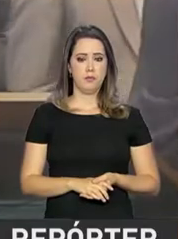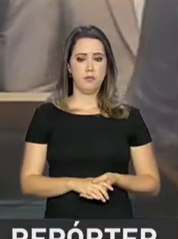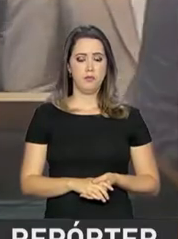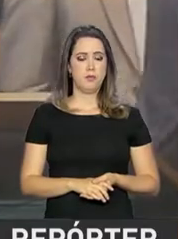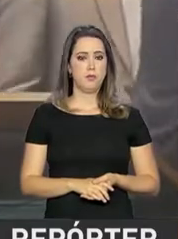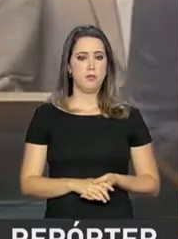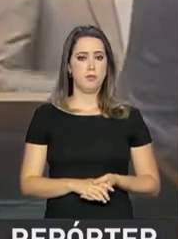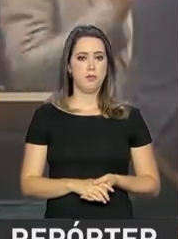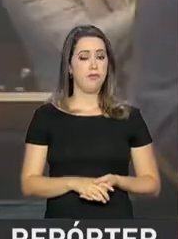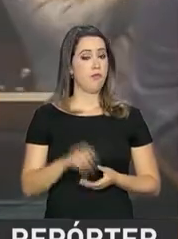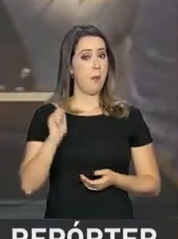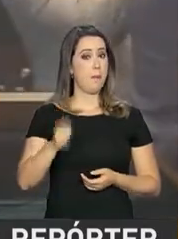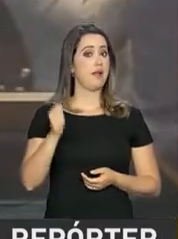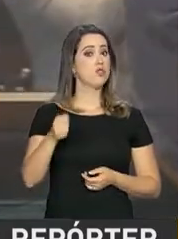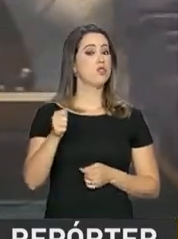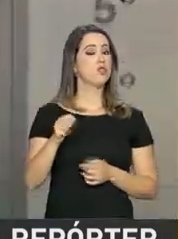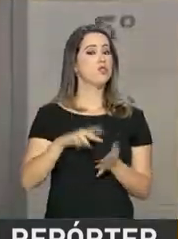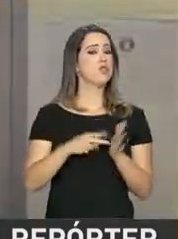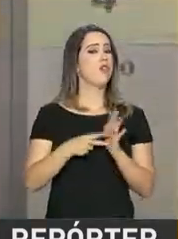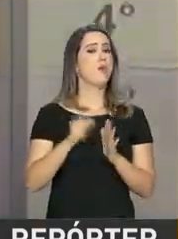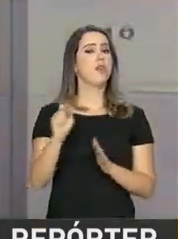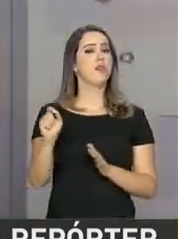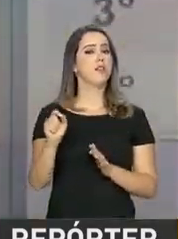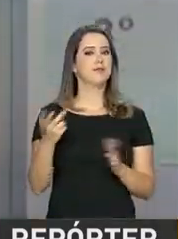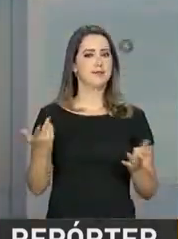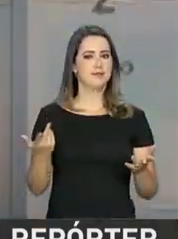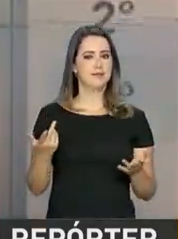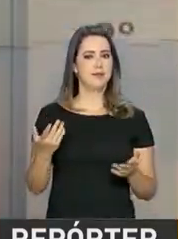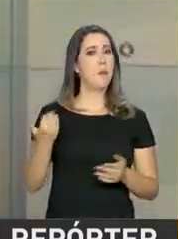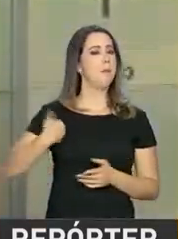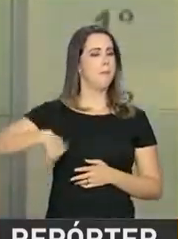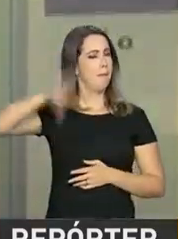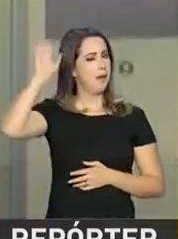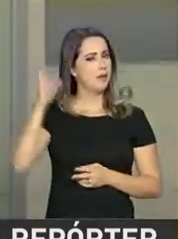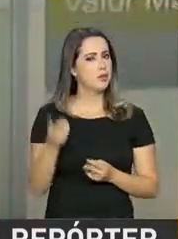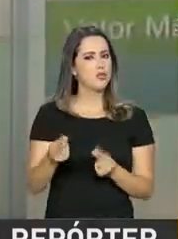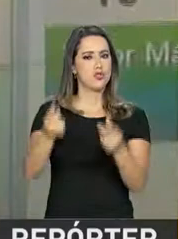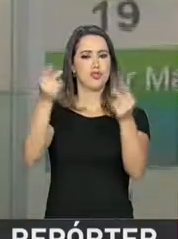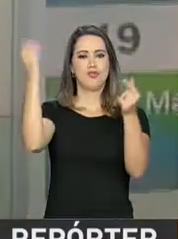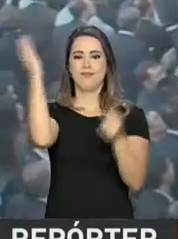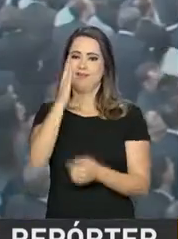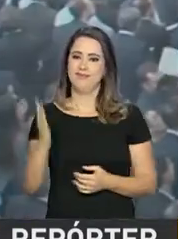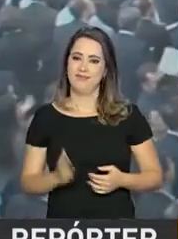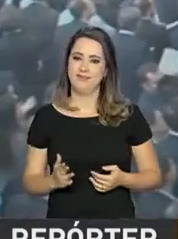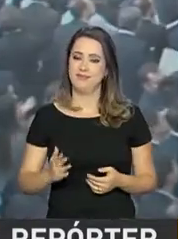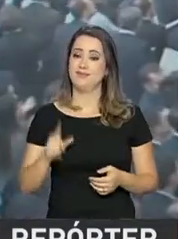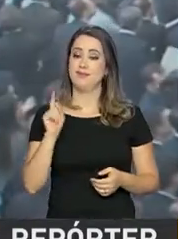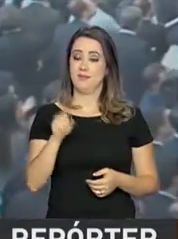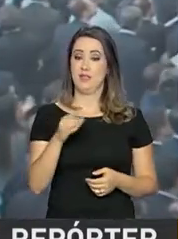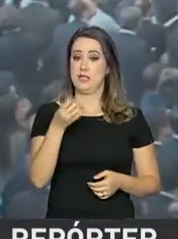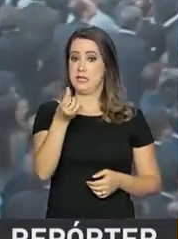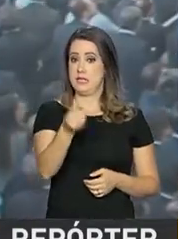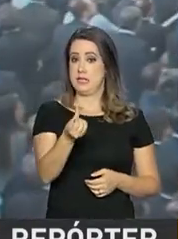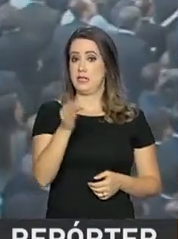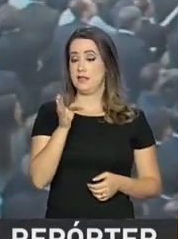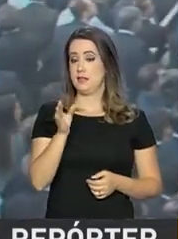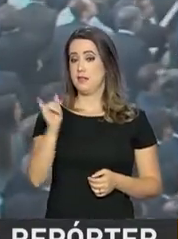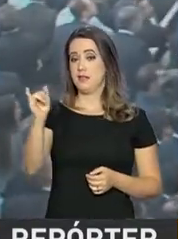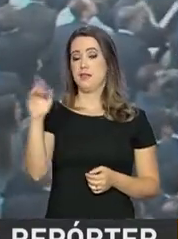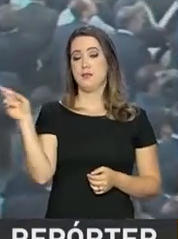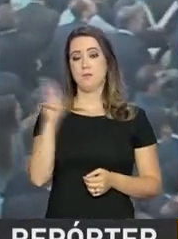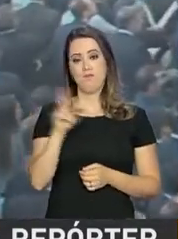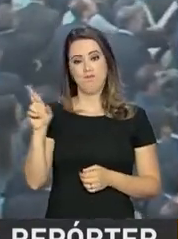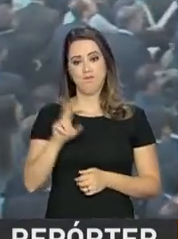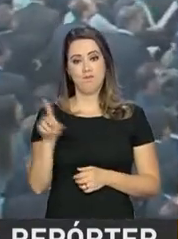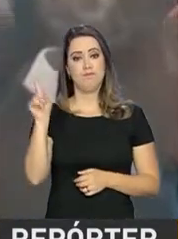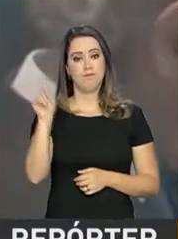a batida do martelo significa mais investimentos para o brasil 6 bilhões de reais